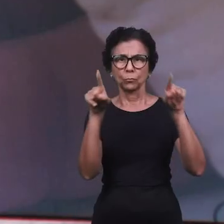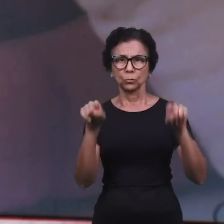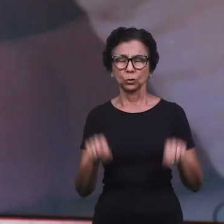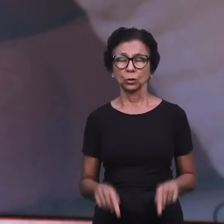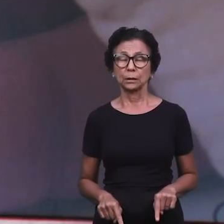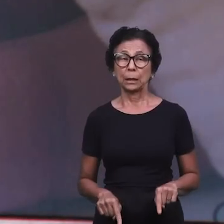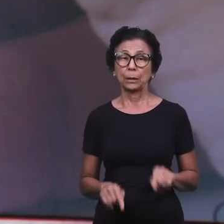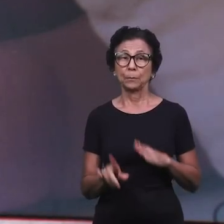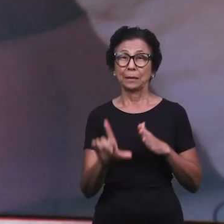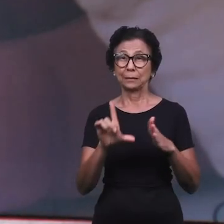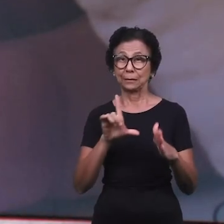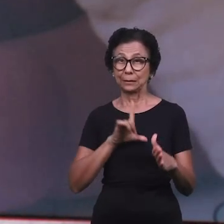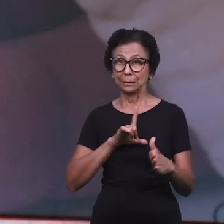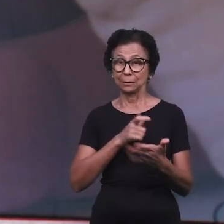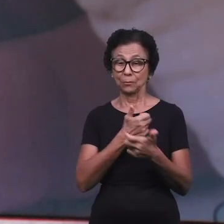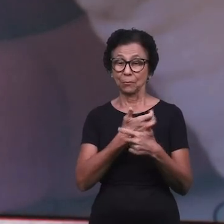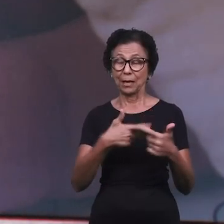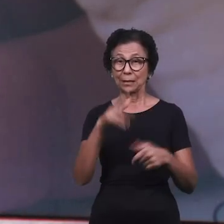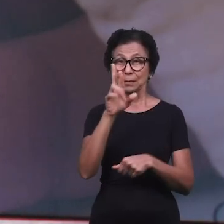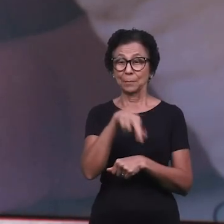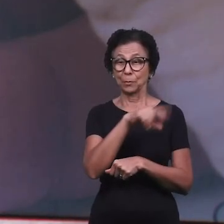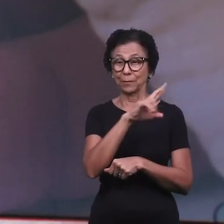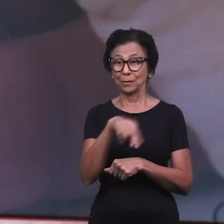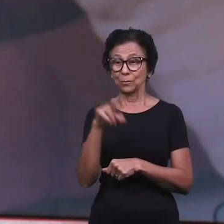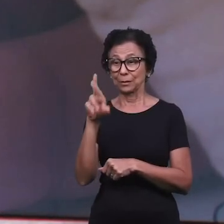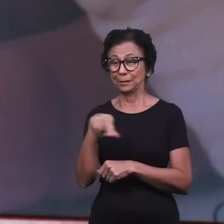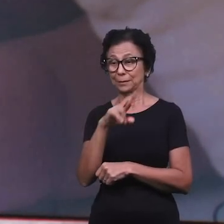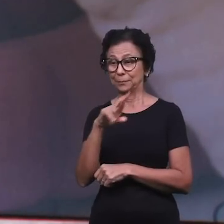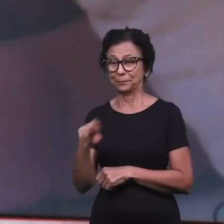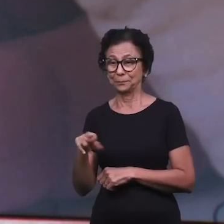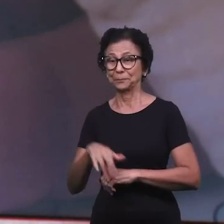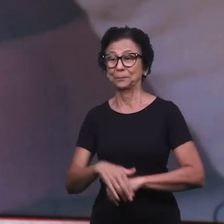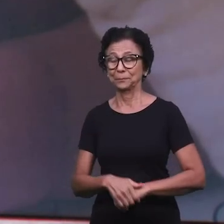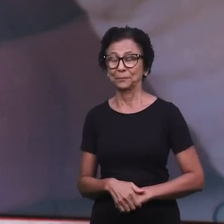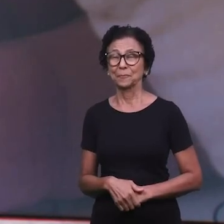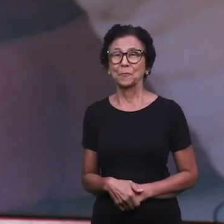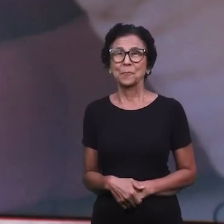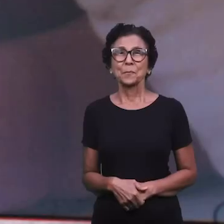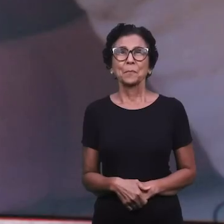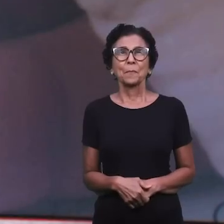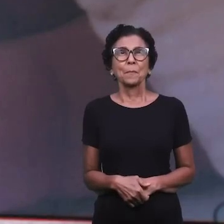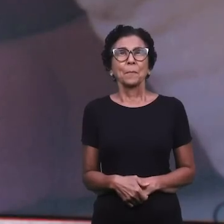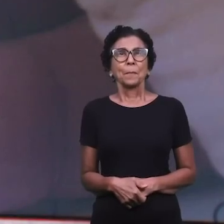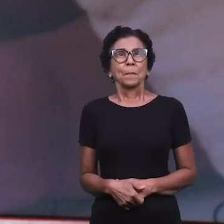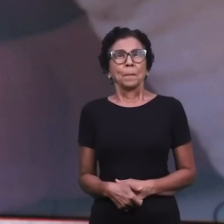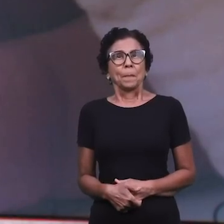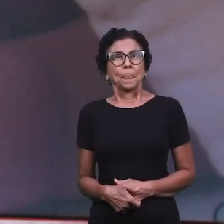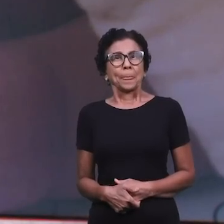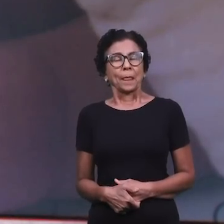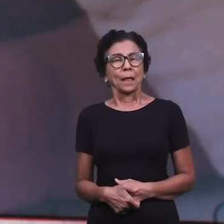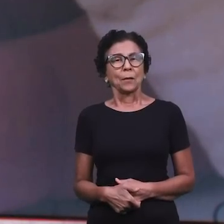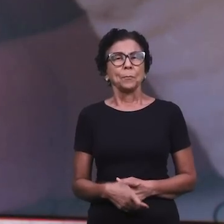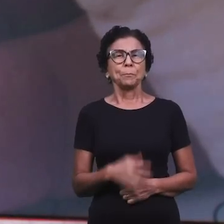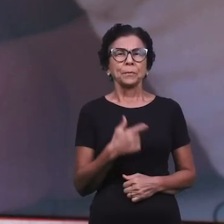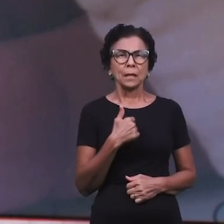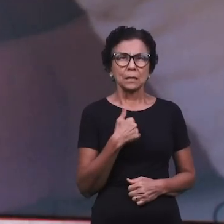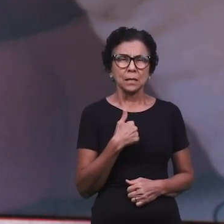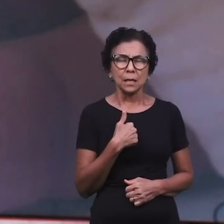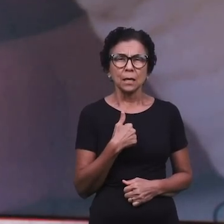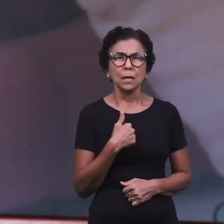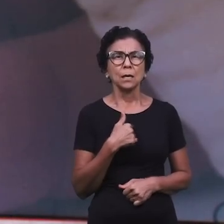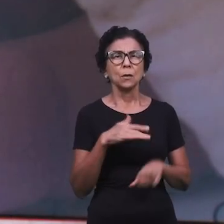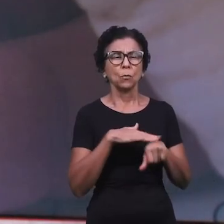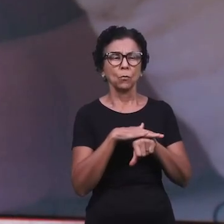diversas reprovações, tá bom? Mas eu separei aqui, conversando com concurseiros que foram aprovados